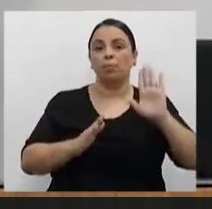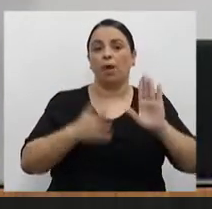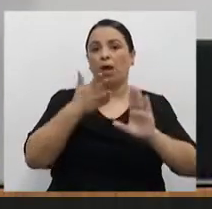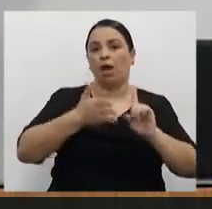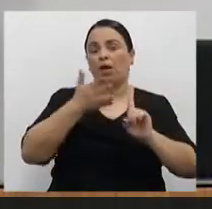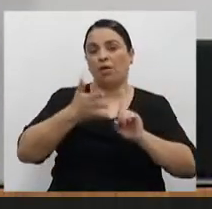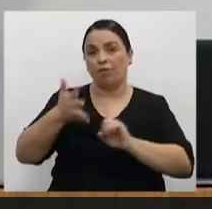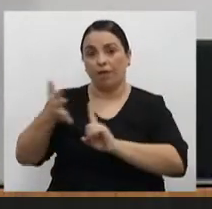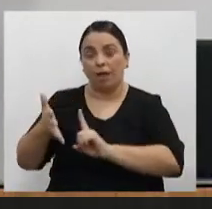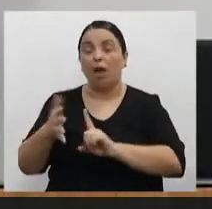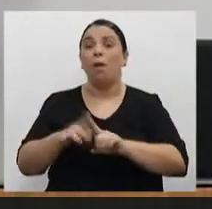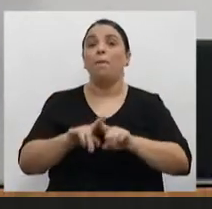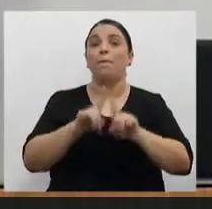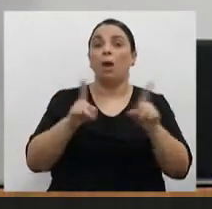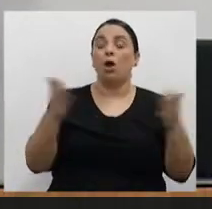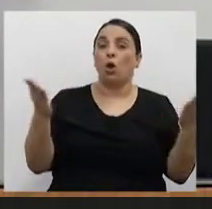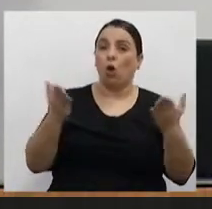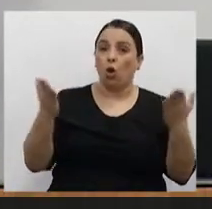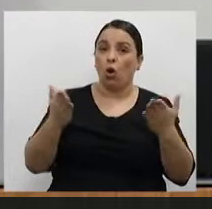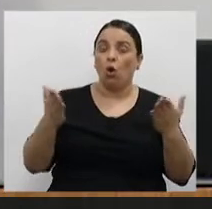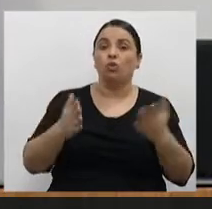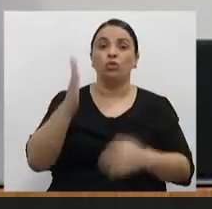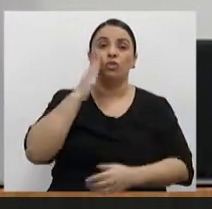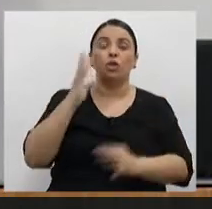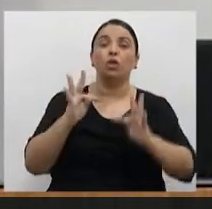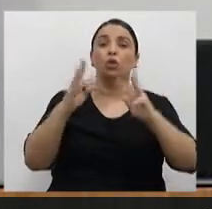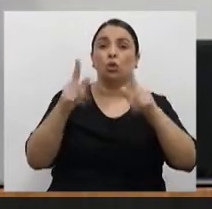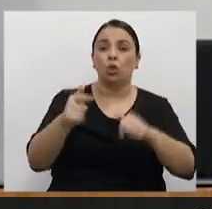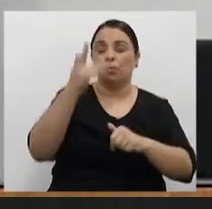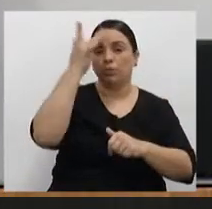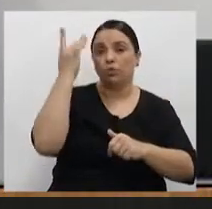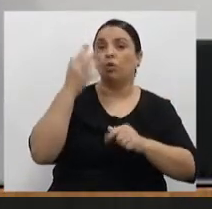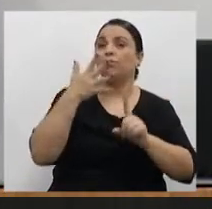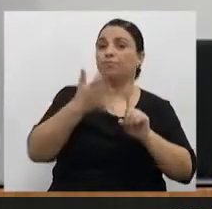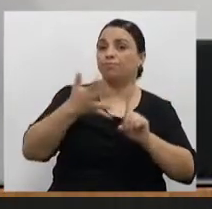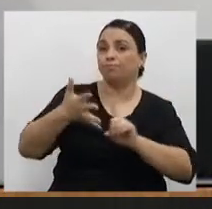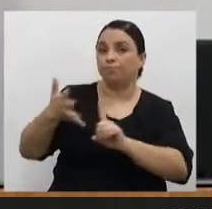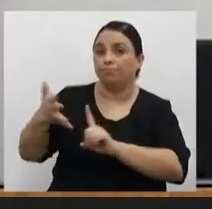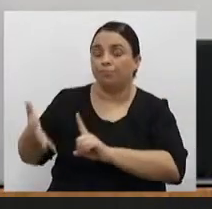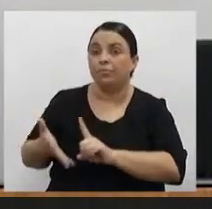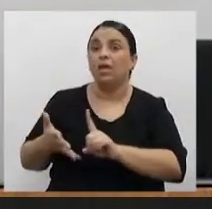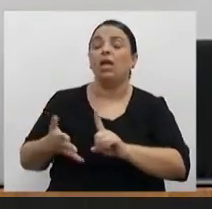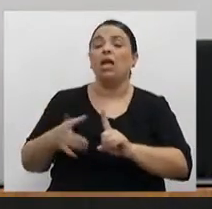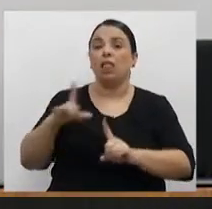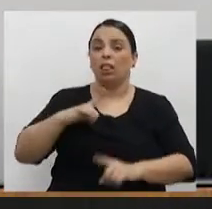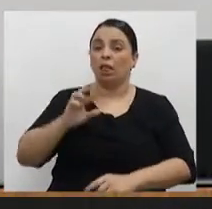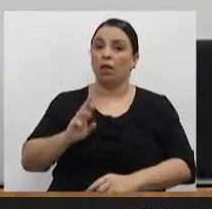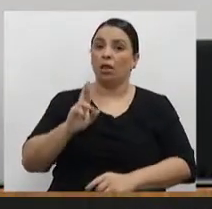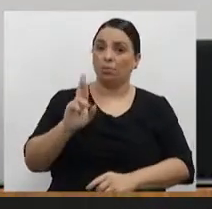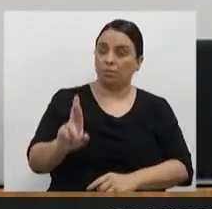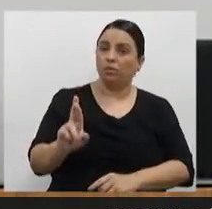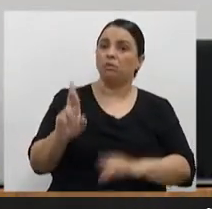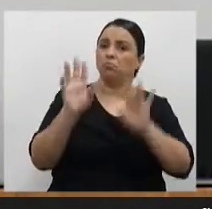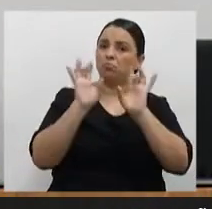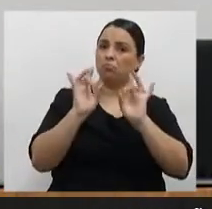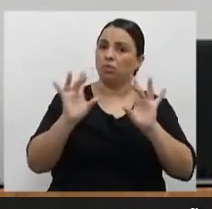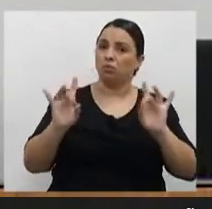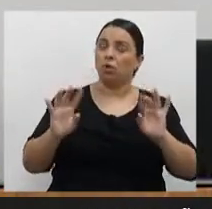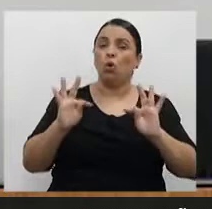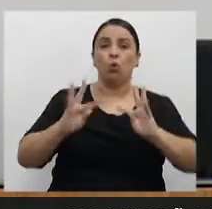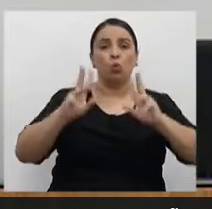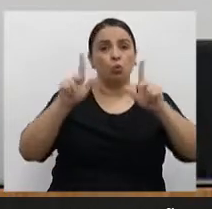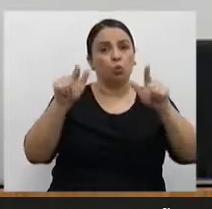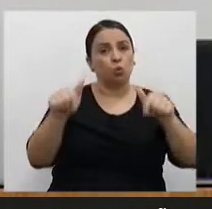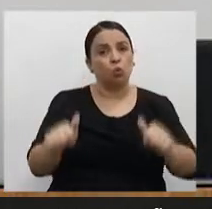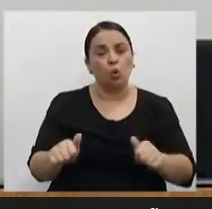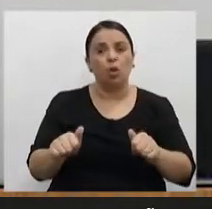hoje eu tenho certeza que todos aqueles que fizerem uso da palavra estão aqui representando, né, com muita maestria, todo o segmento das pessoas